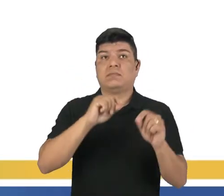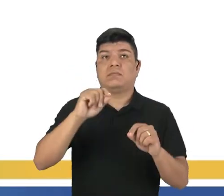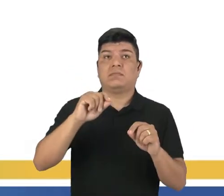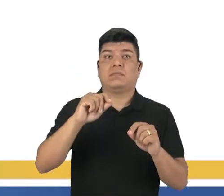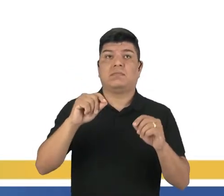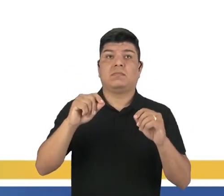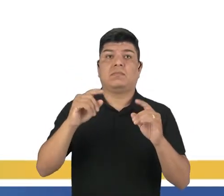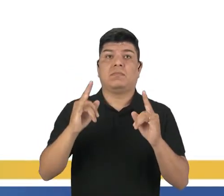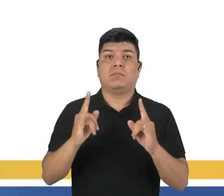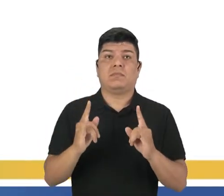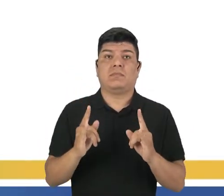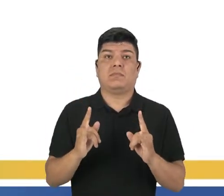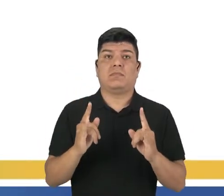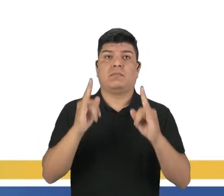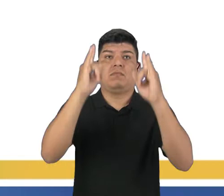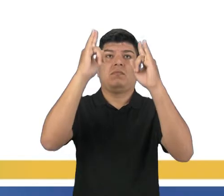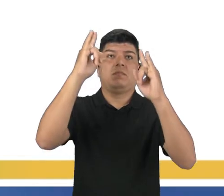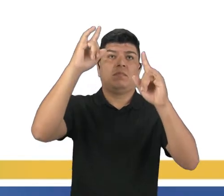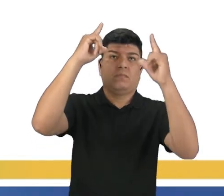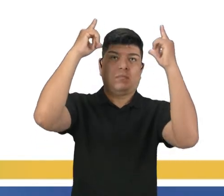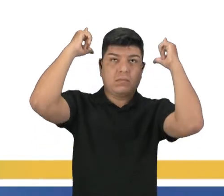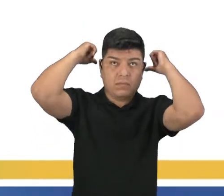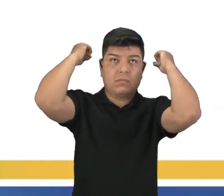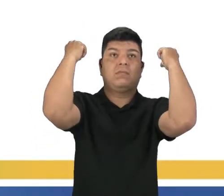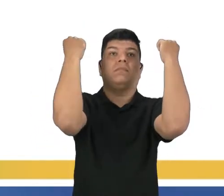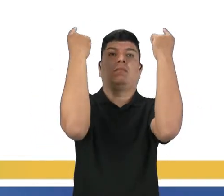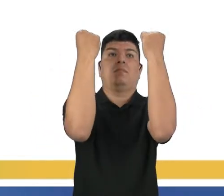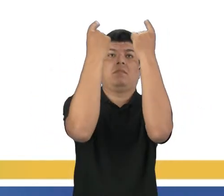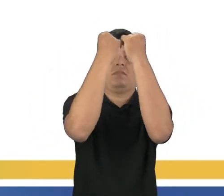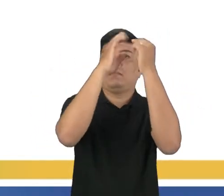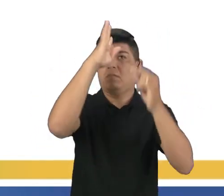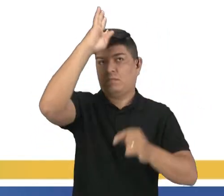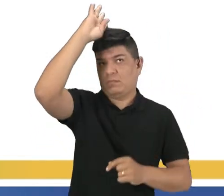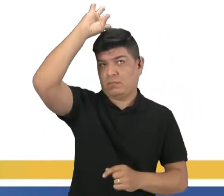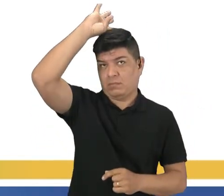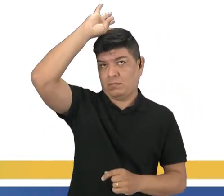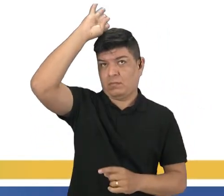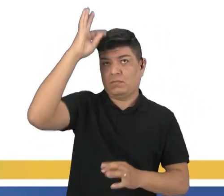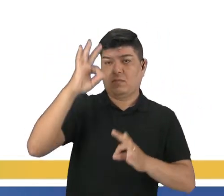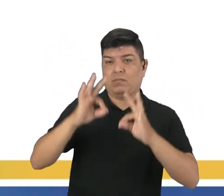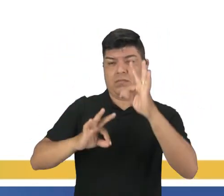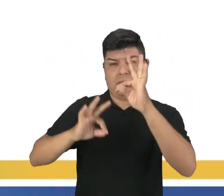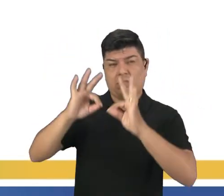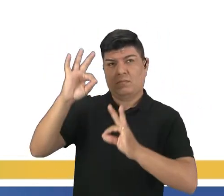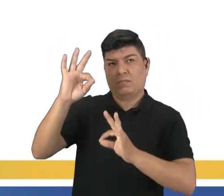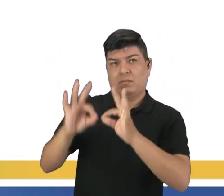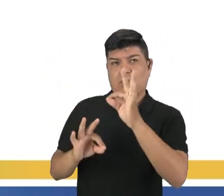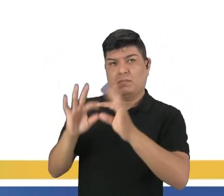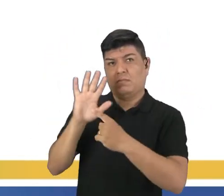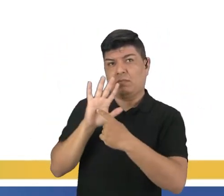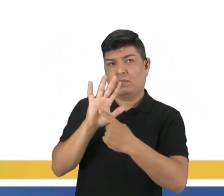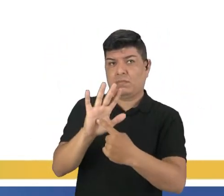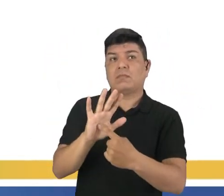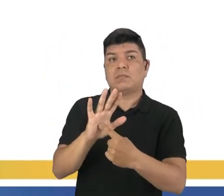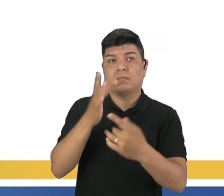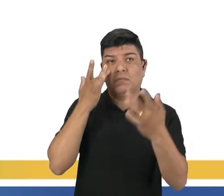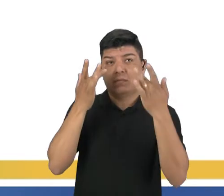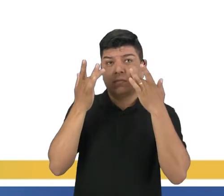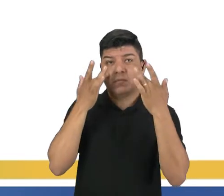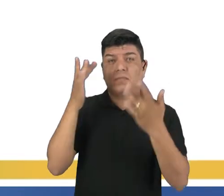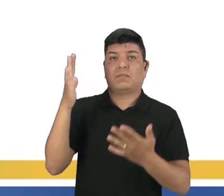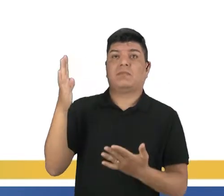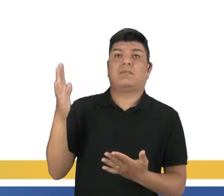o tempo grego romano, Você vê que tem todo uma espécie de um palácio, né? Todo trabalhado aí para uma